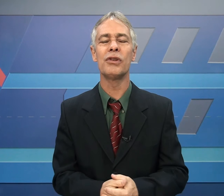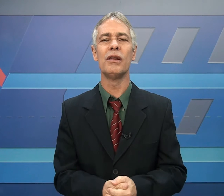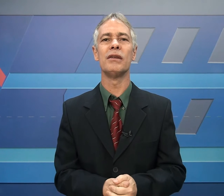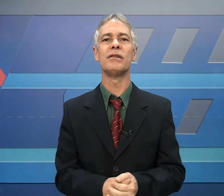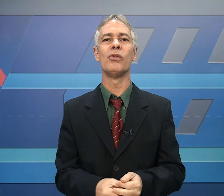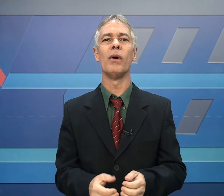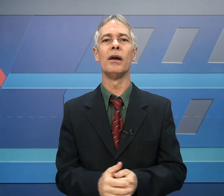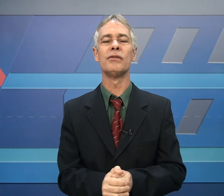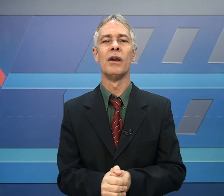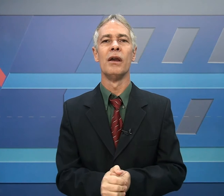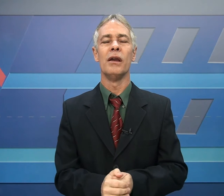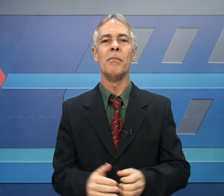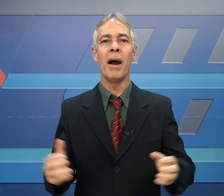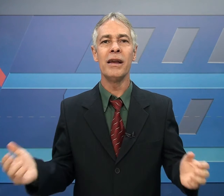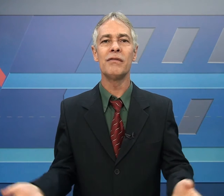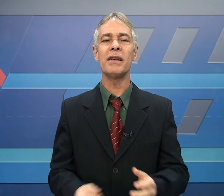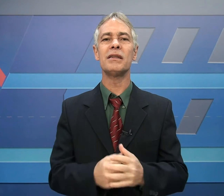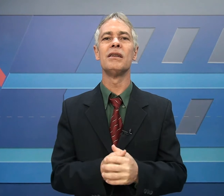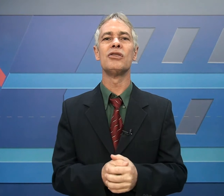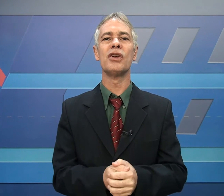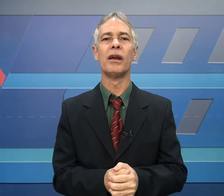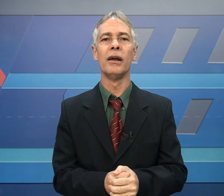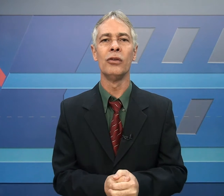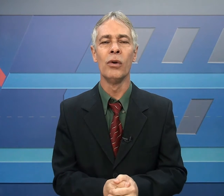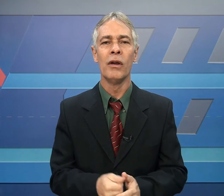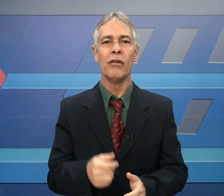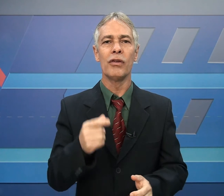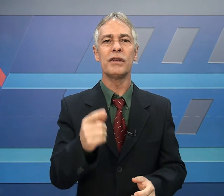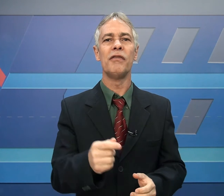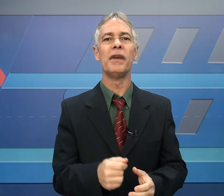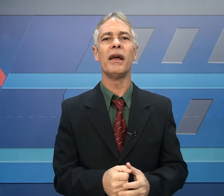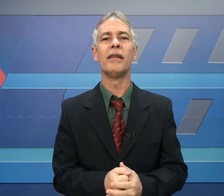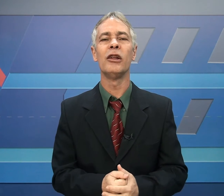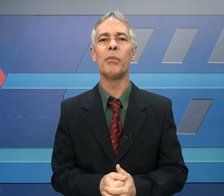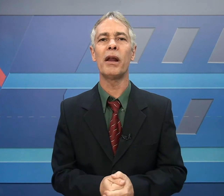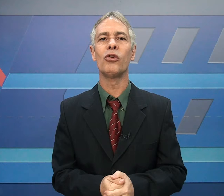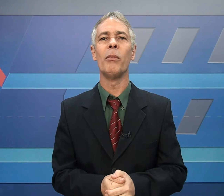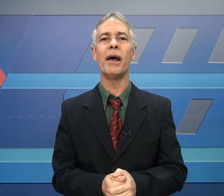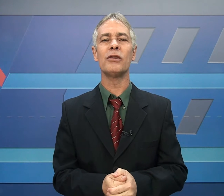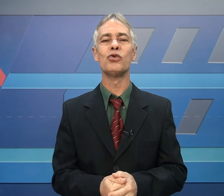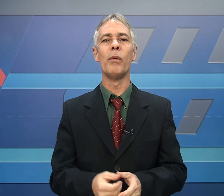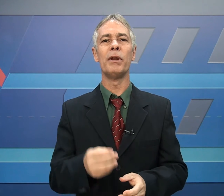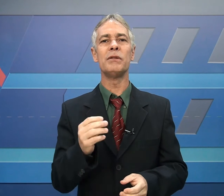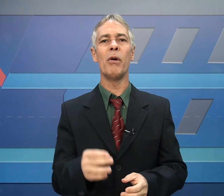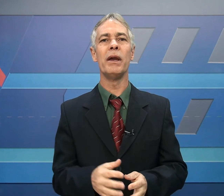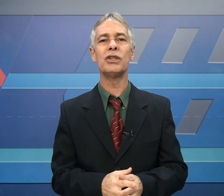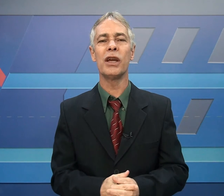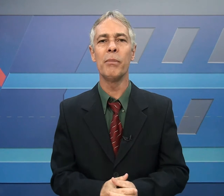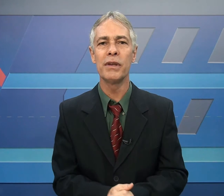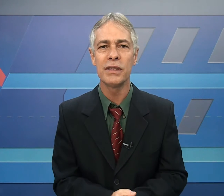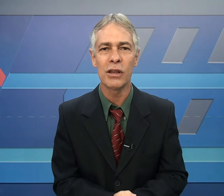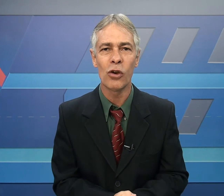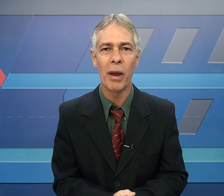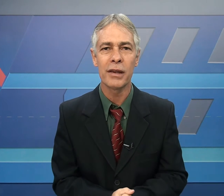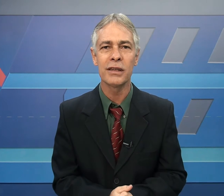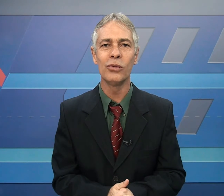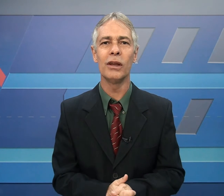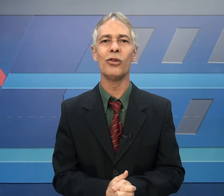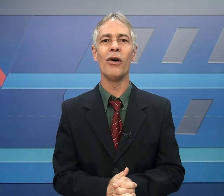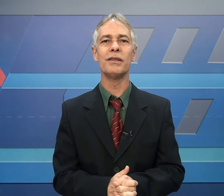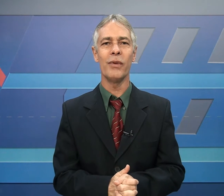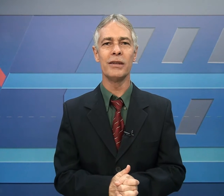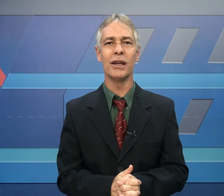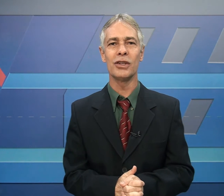aí nos 35 anos. E mais vacinas chegando, você fique atento para tomar a sua, principalmente quem precisa tomar a